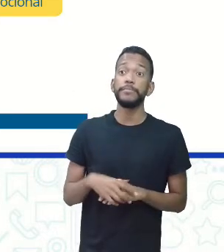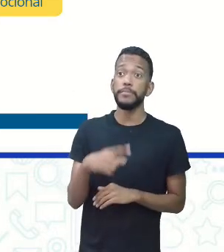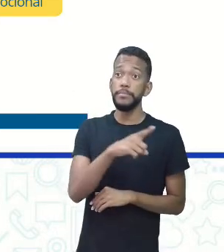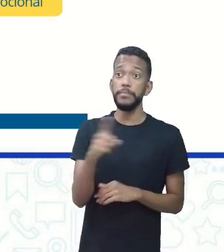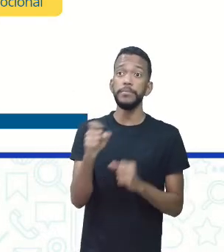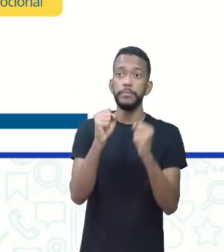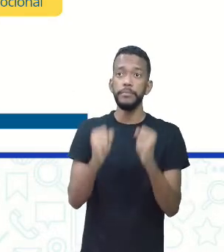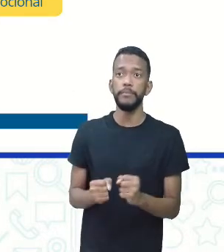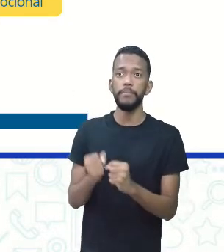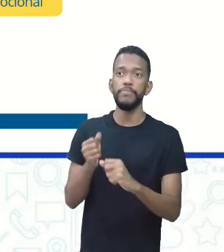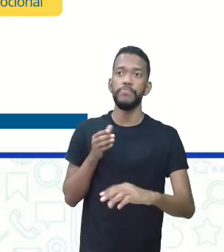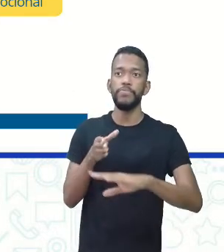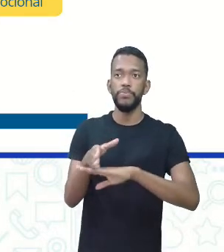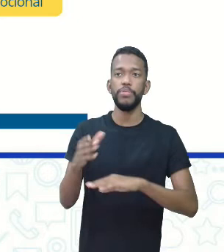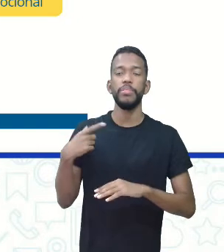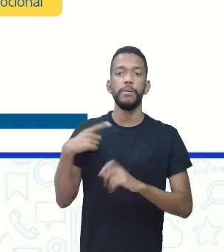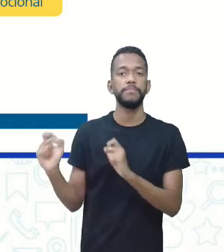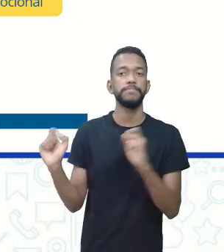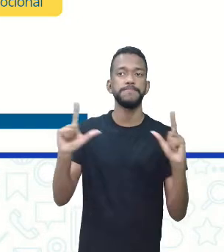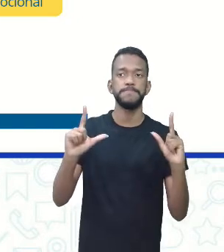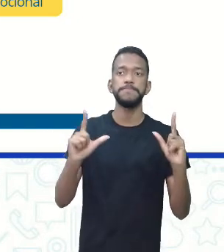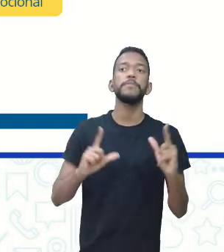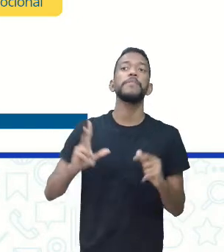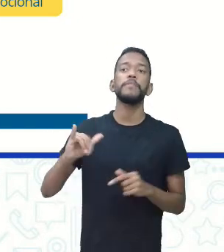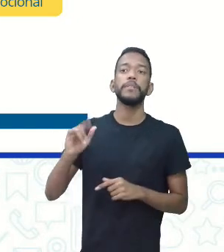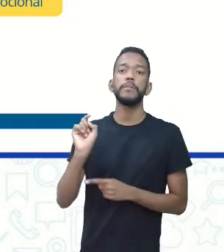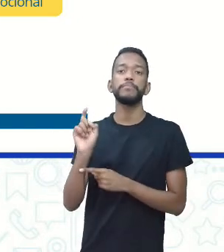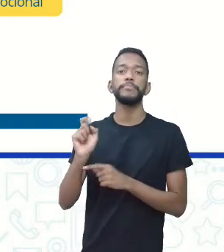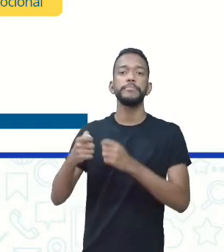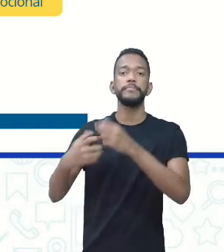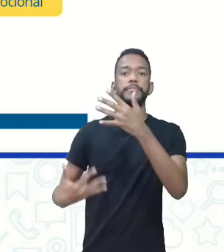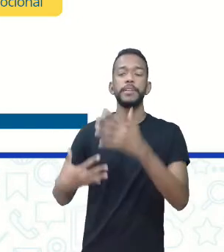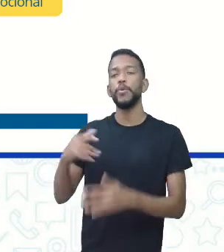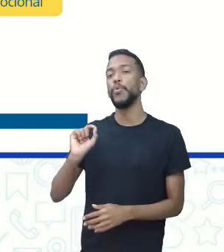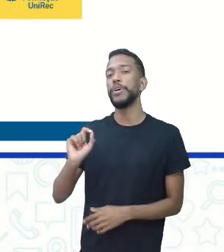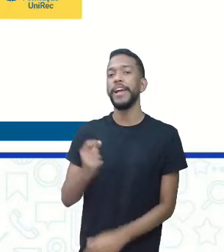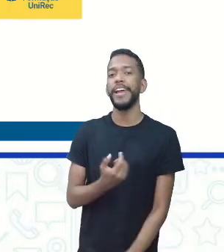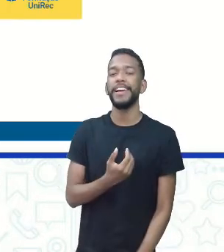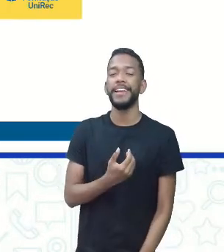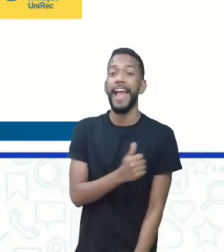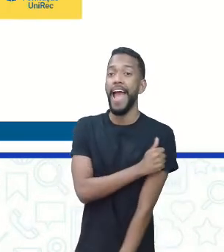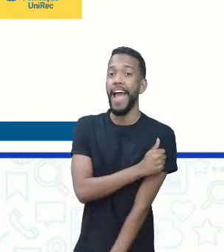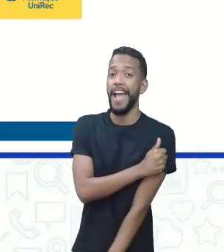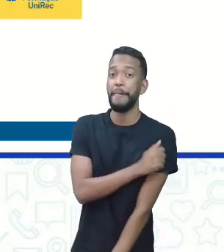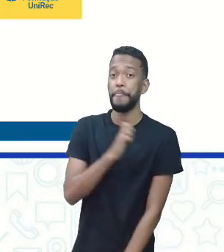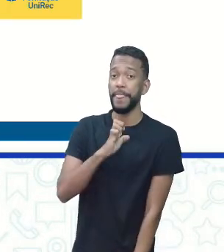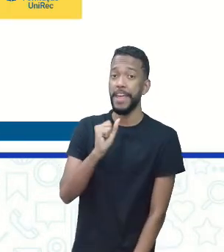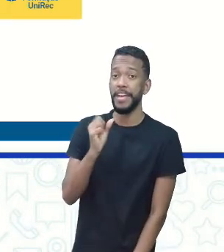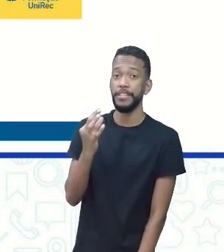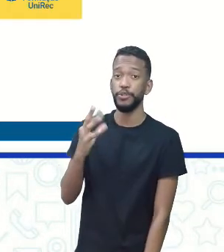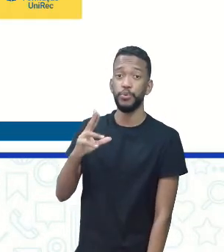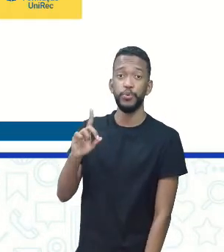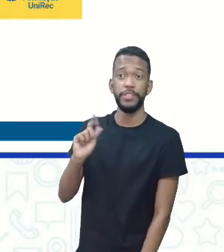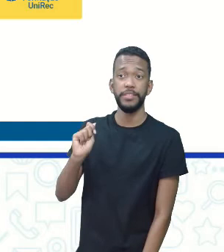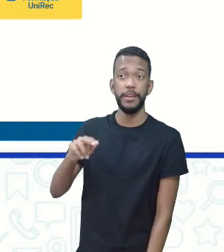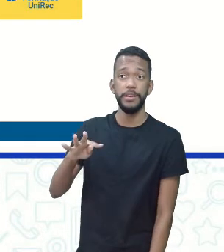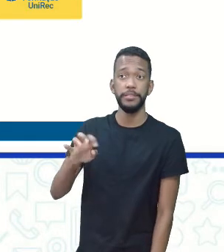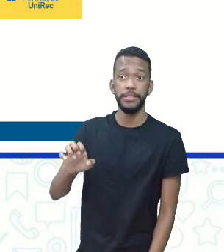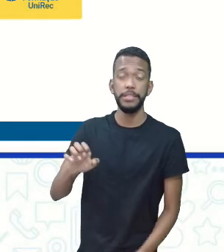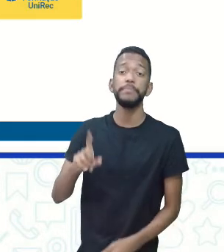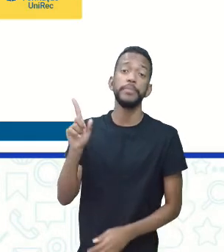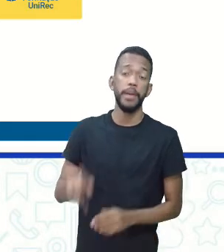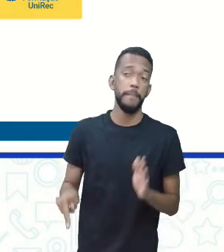você abrir o site e você vai clicar na abinha de estudante, tá bom? Daí você vai clicar em anos finais,